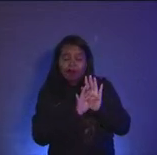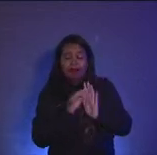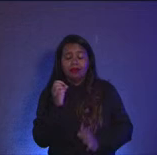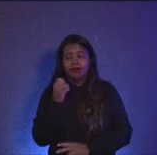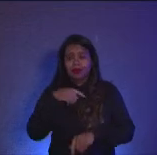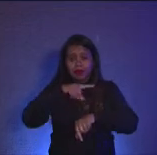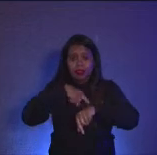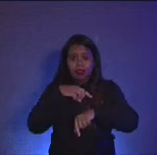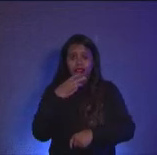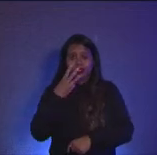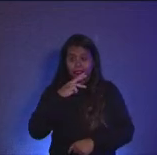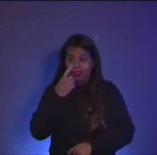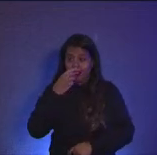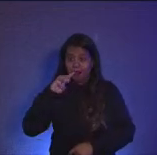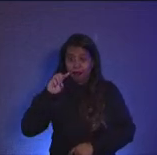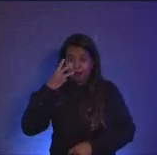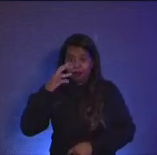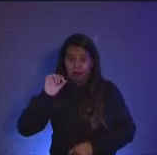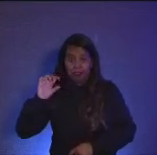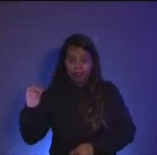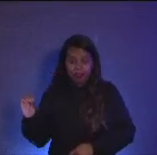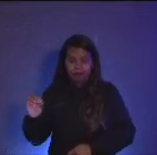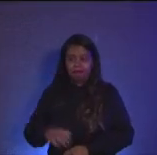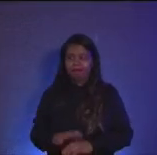áudio. É isso, obrigado.